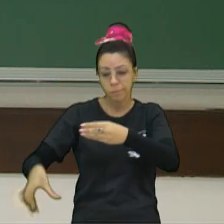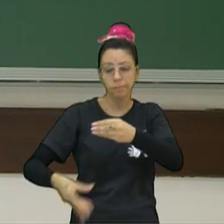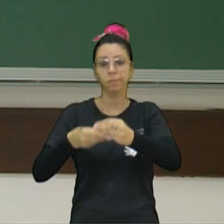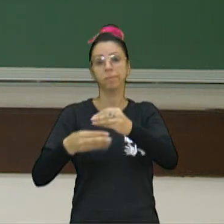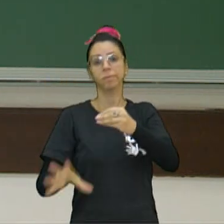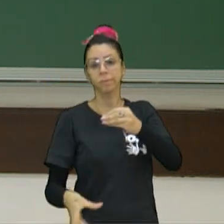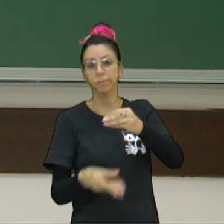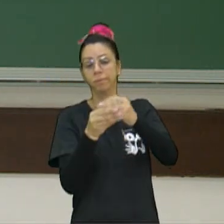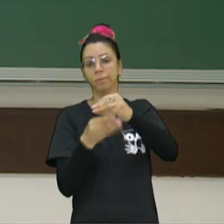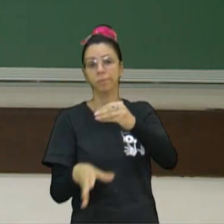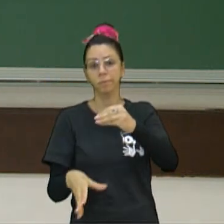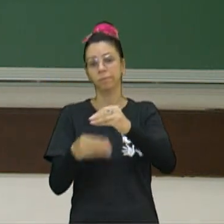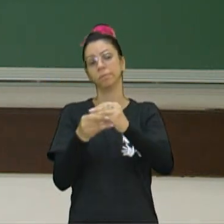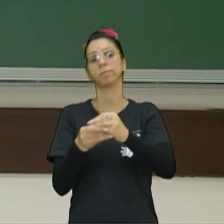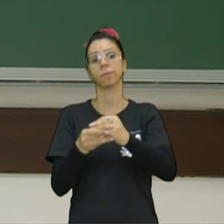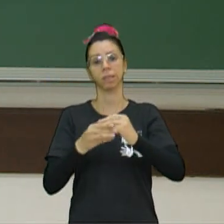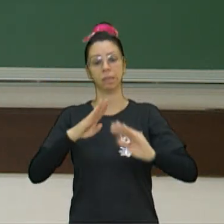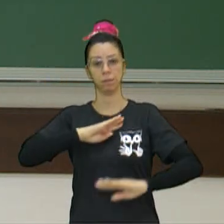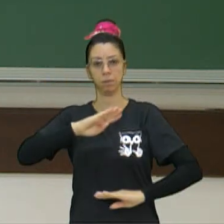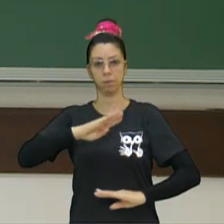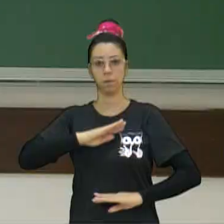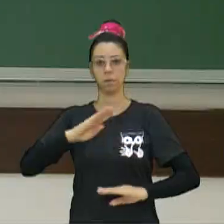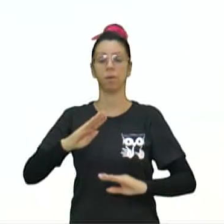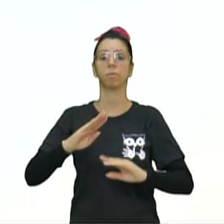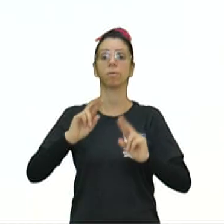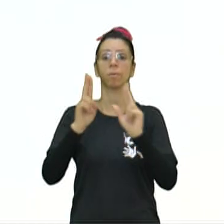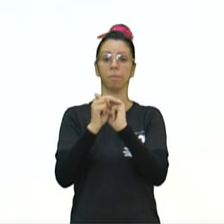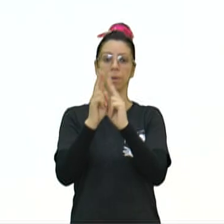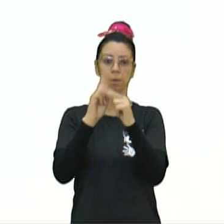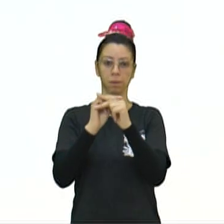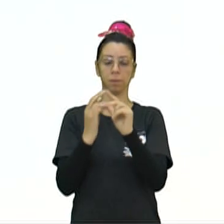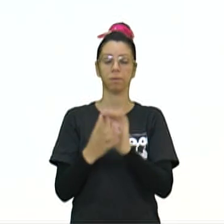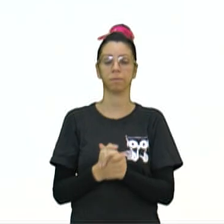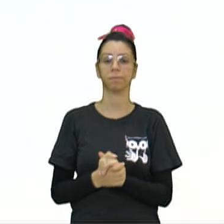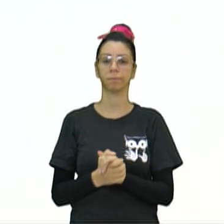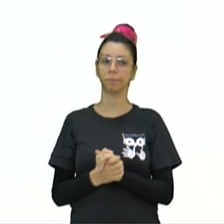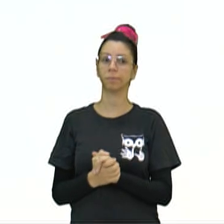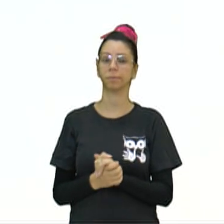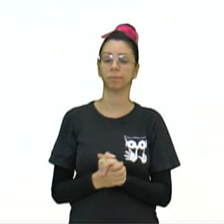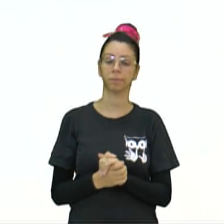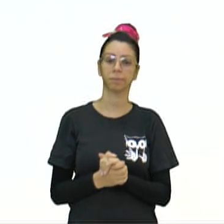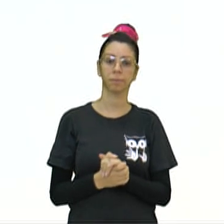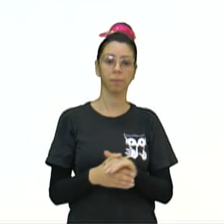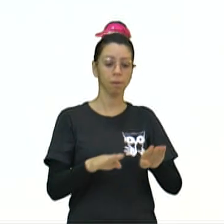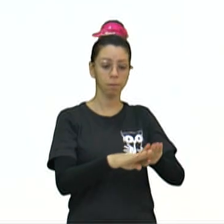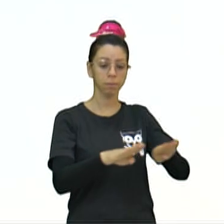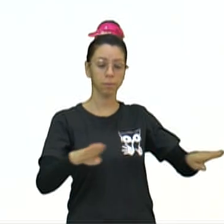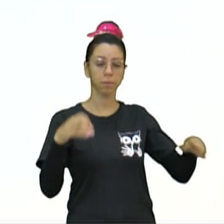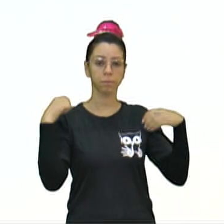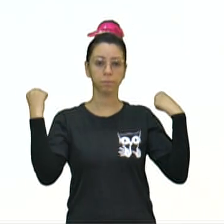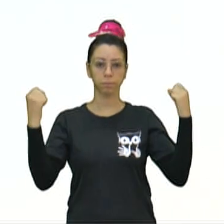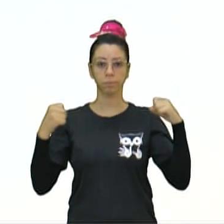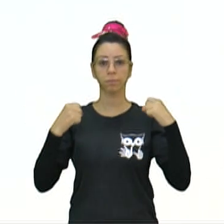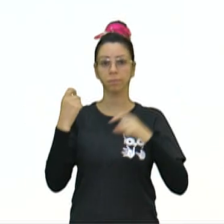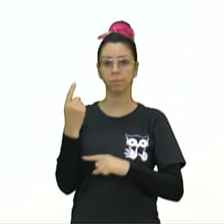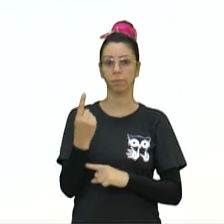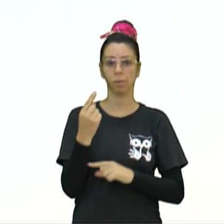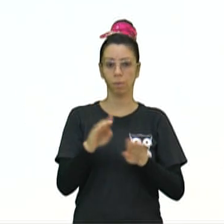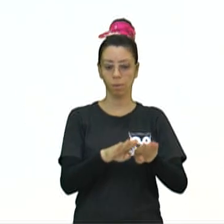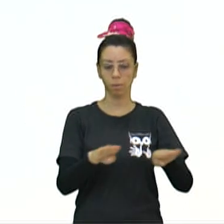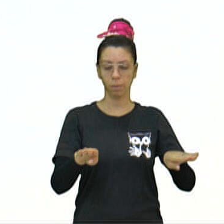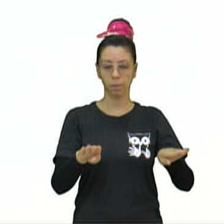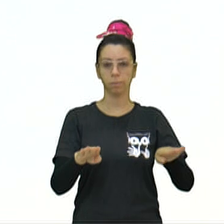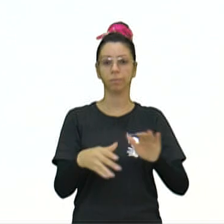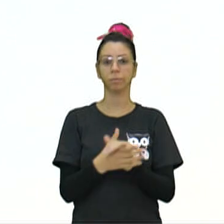outras situações no método, né. Alguns exercícios do método Pilates solo se caracterizam por serem de caráter